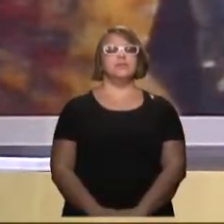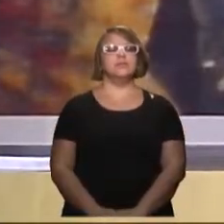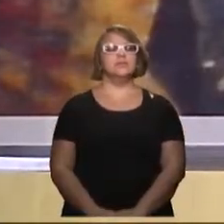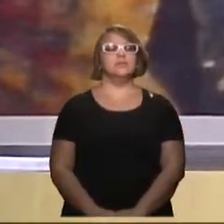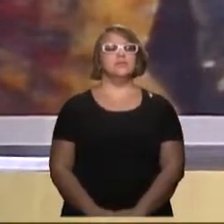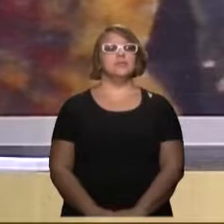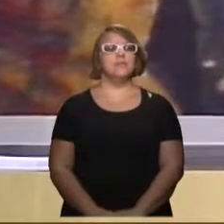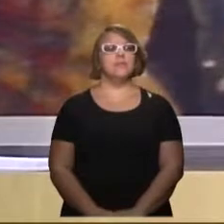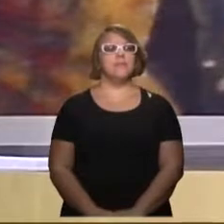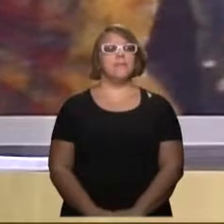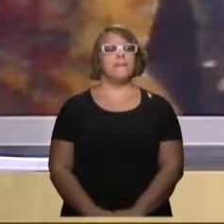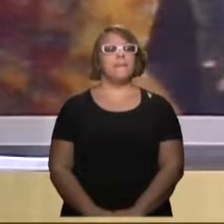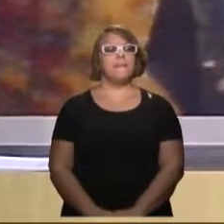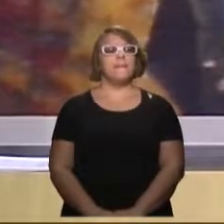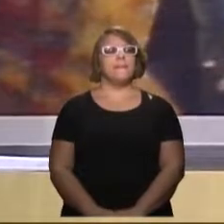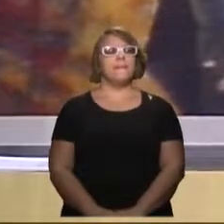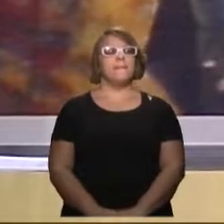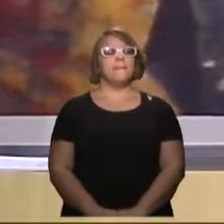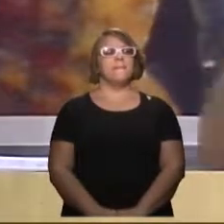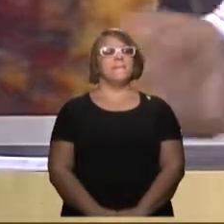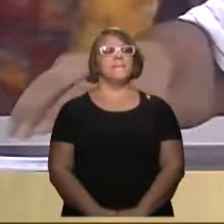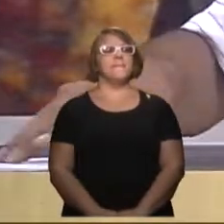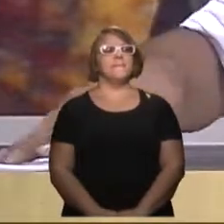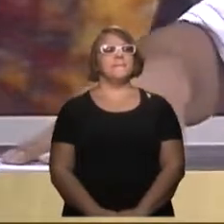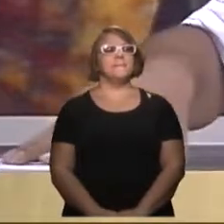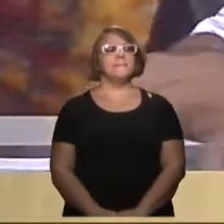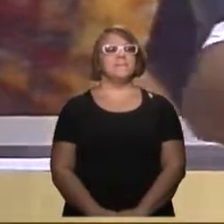163/2014, de autoria da mesa da Câmara Municipal.